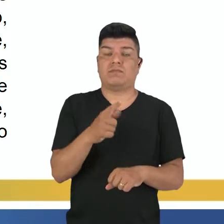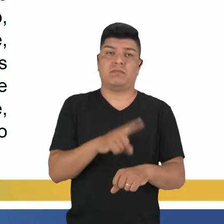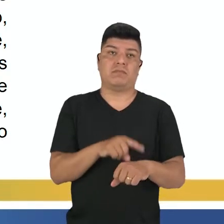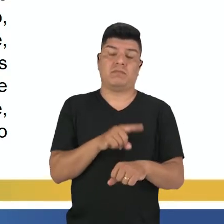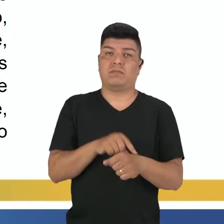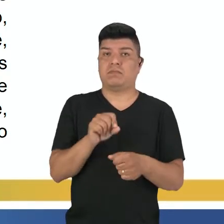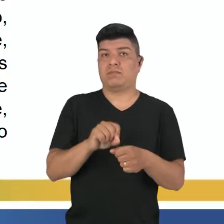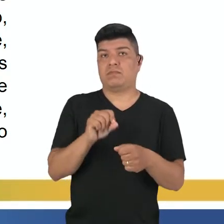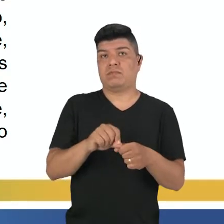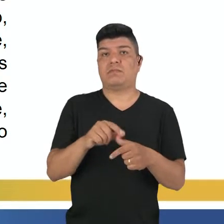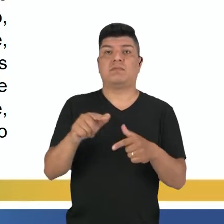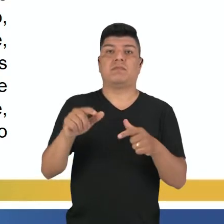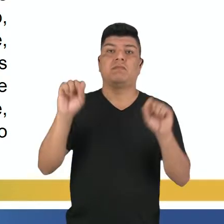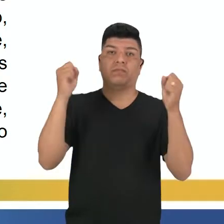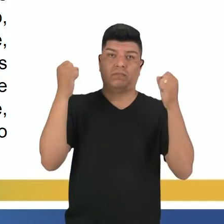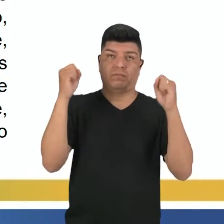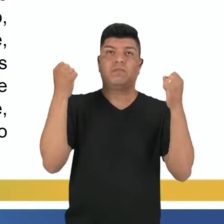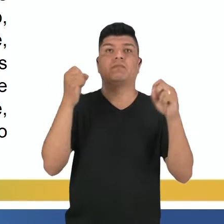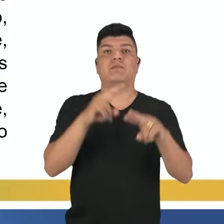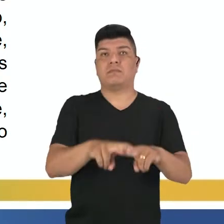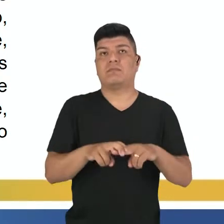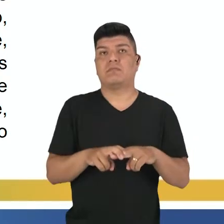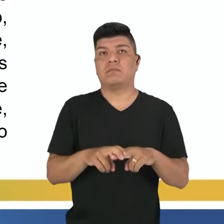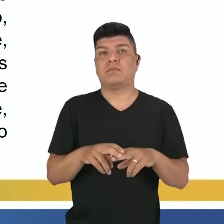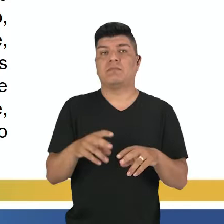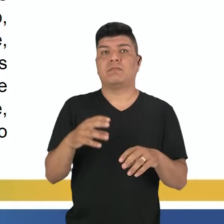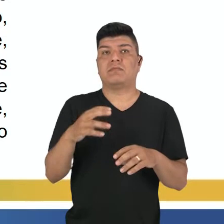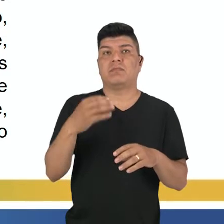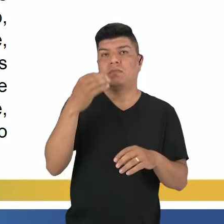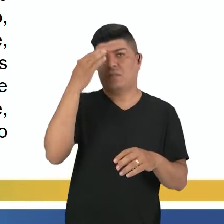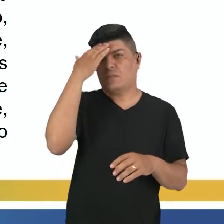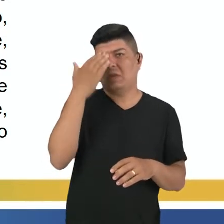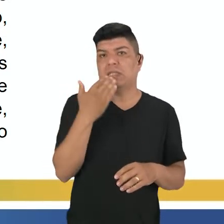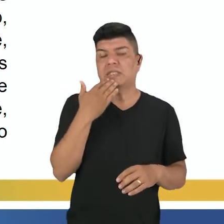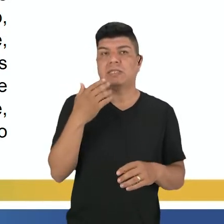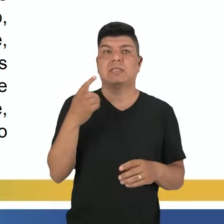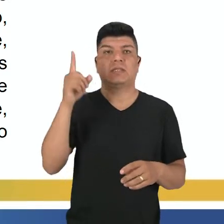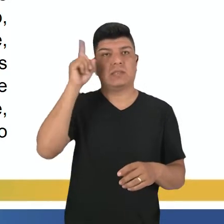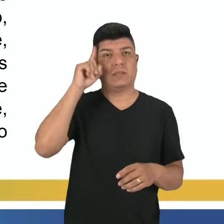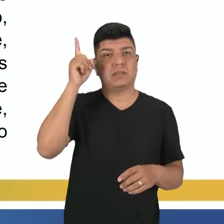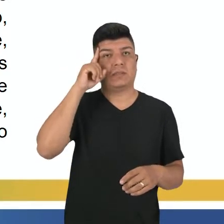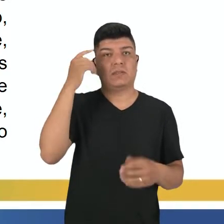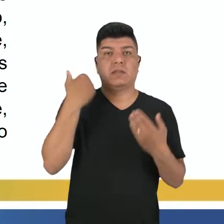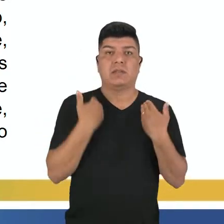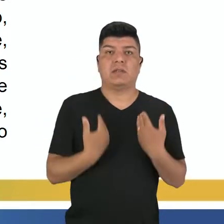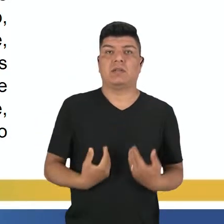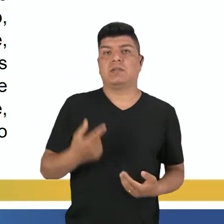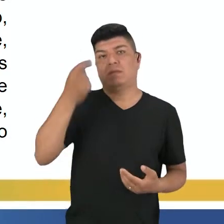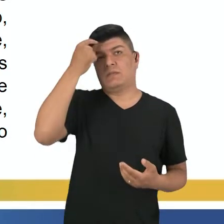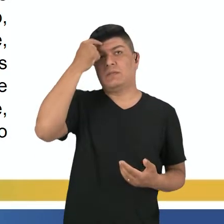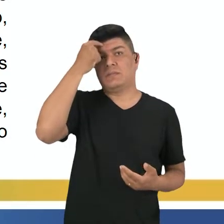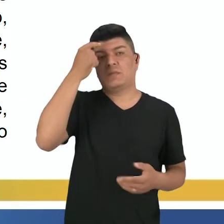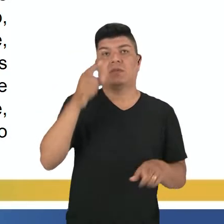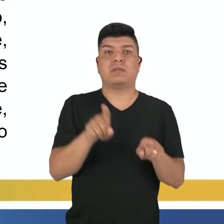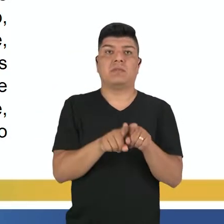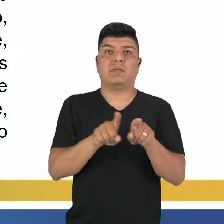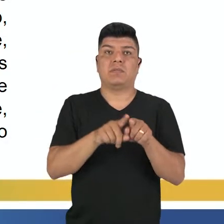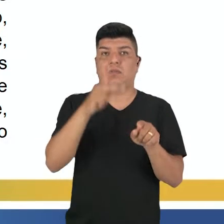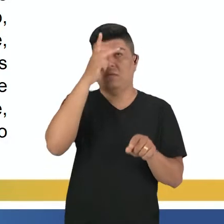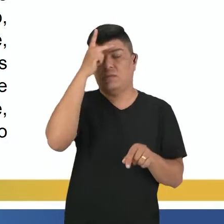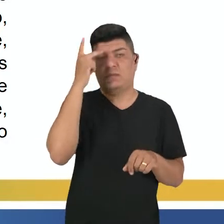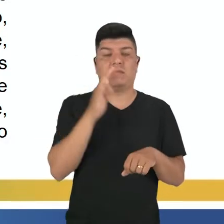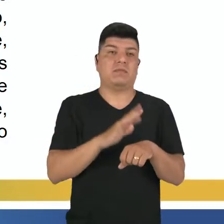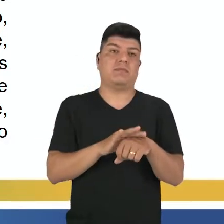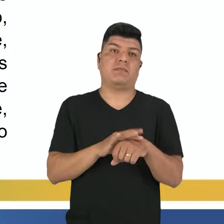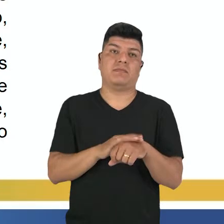de fazer atividade física, né? Além disso, o estresse do dia a dia causa muito cansaço mental e dessa forma as pessoas